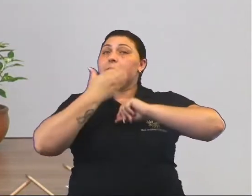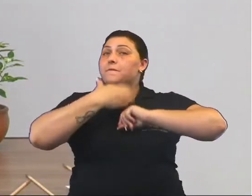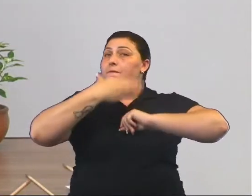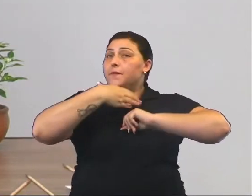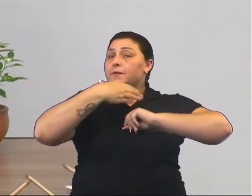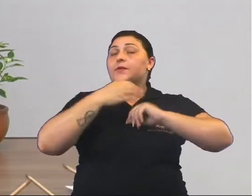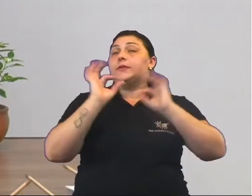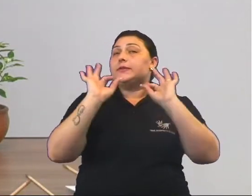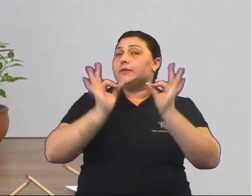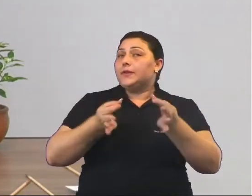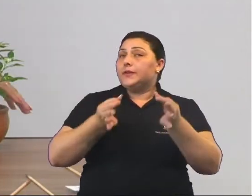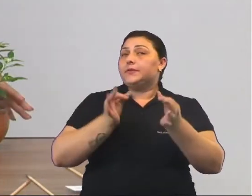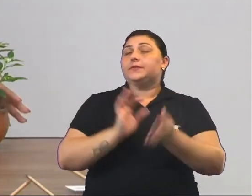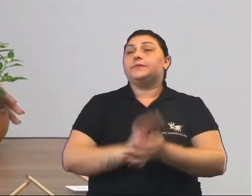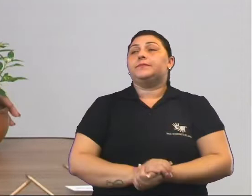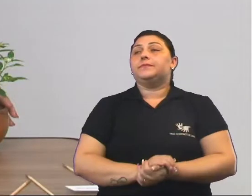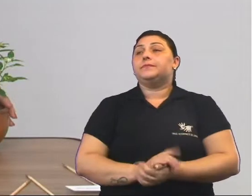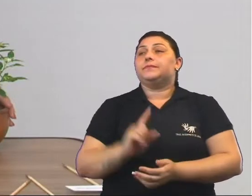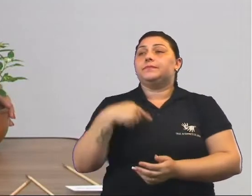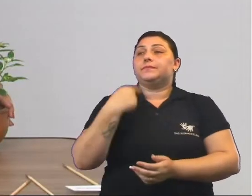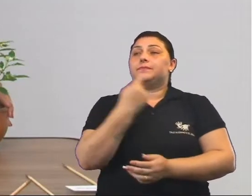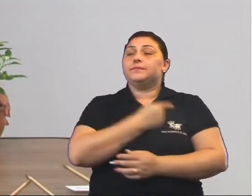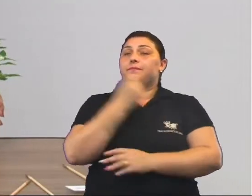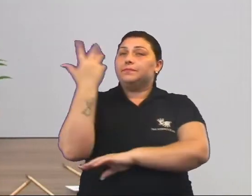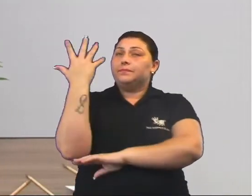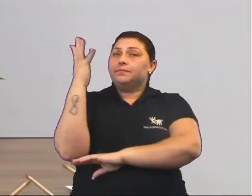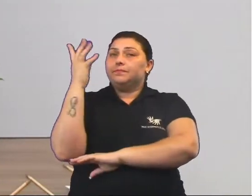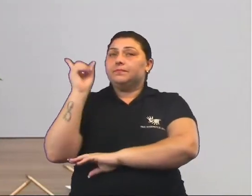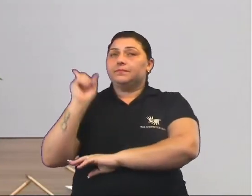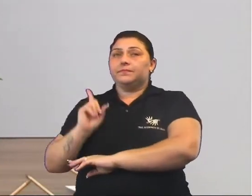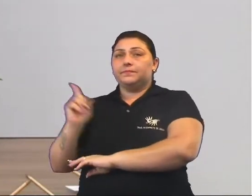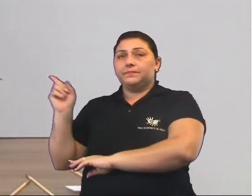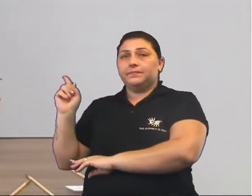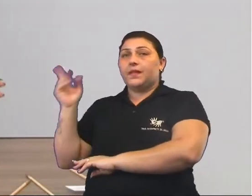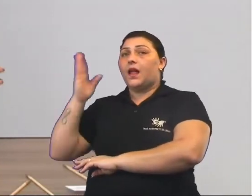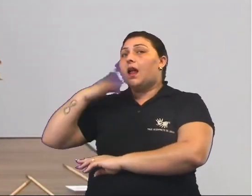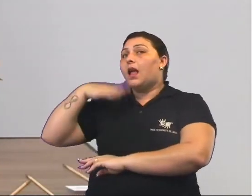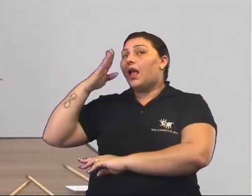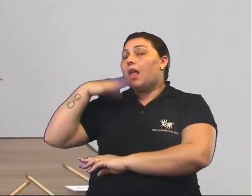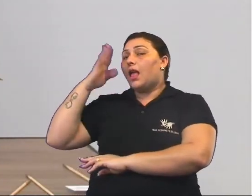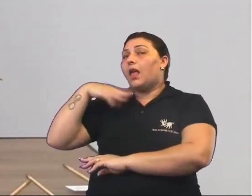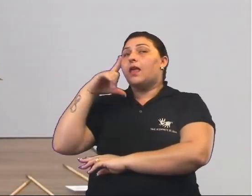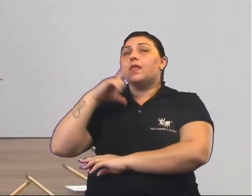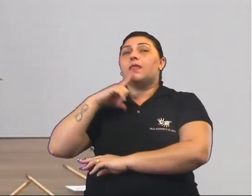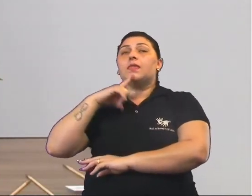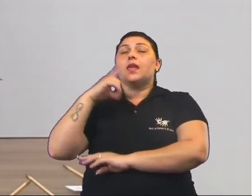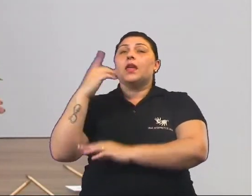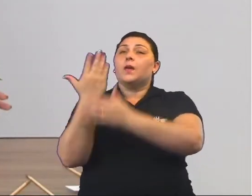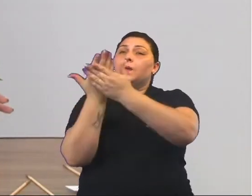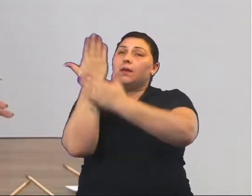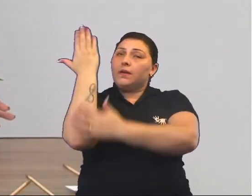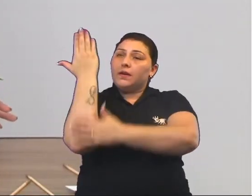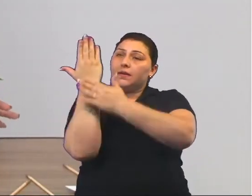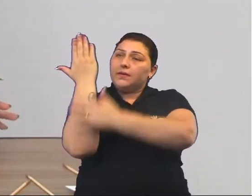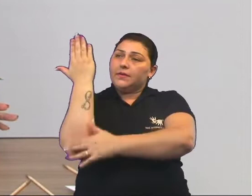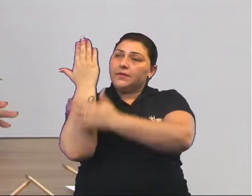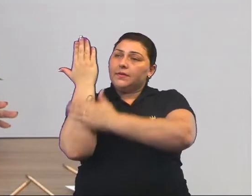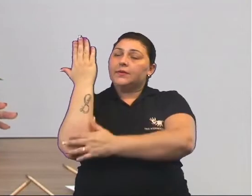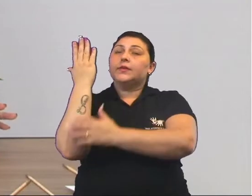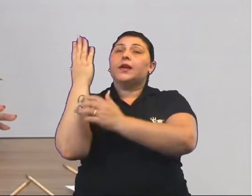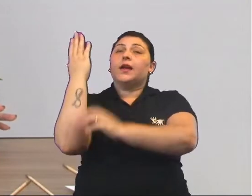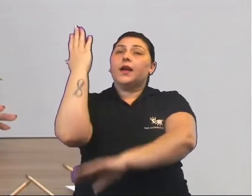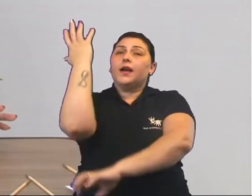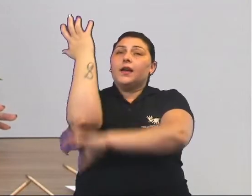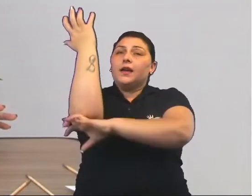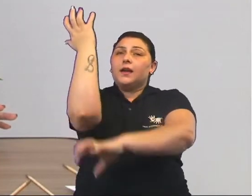frutos, certo? A nossa plantinha aqui, ela tem o caule, tem a